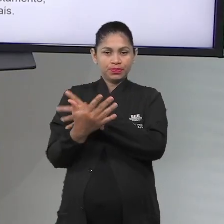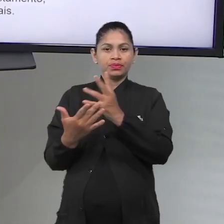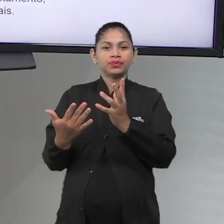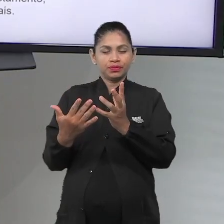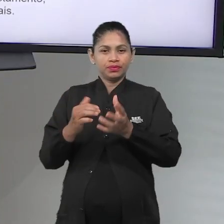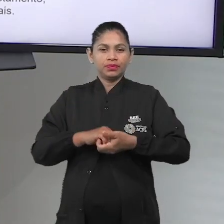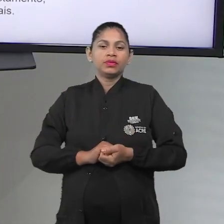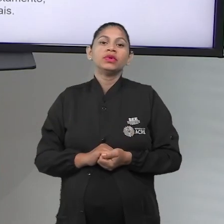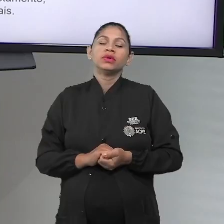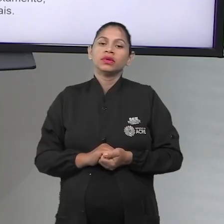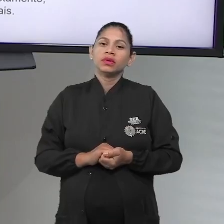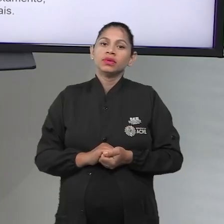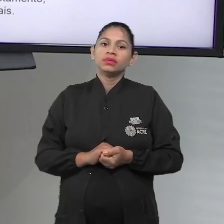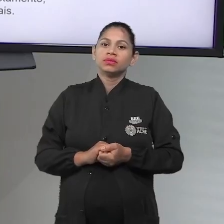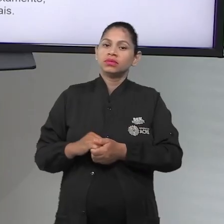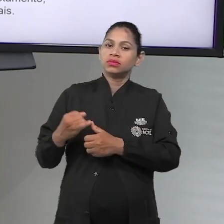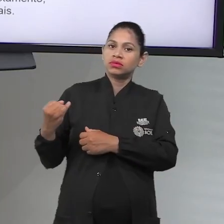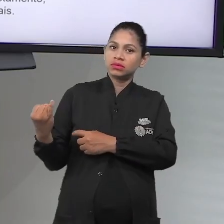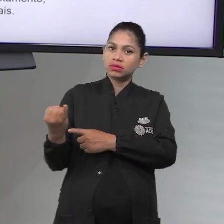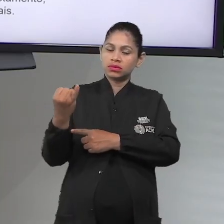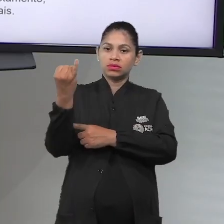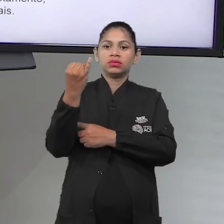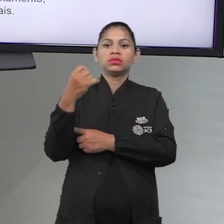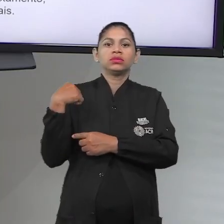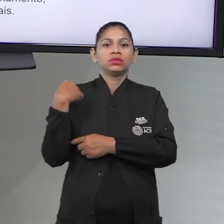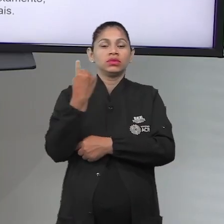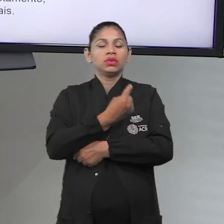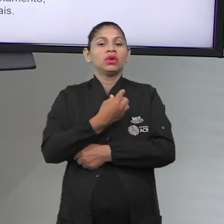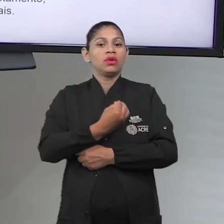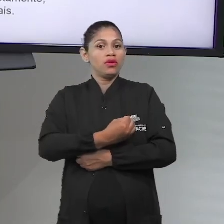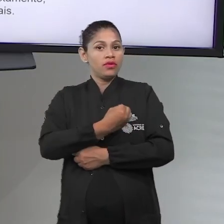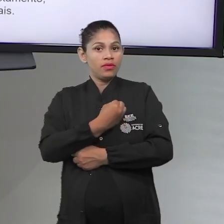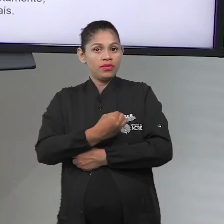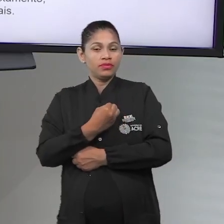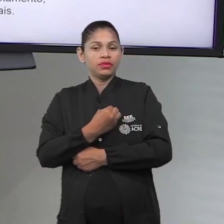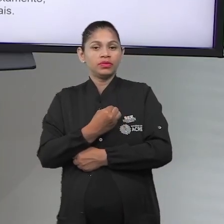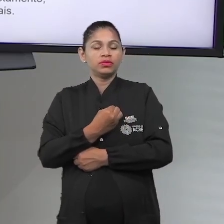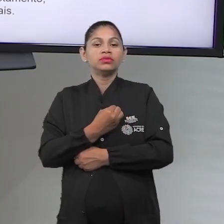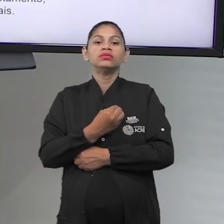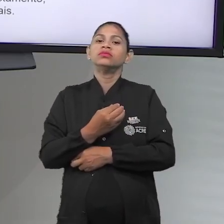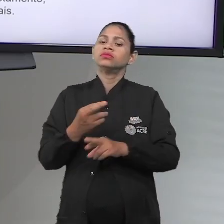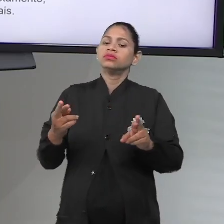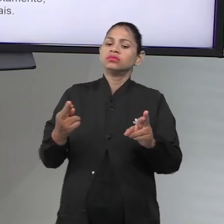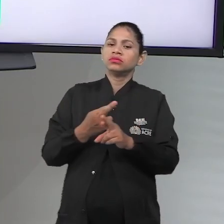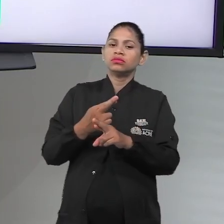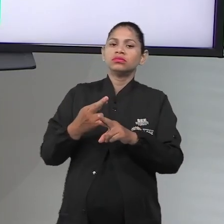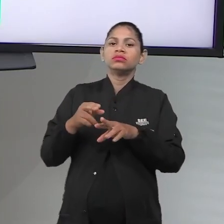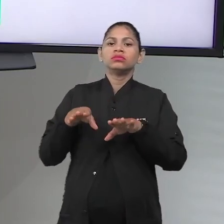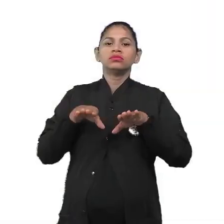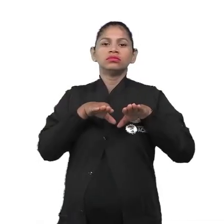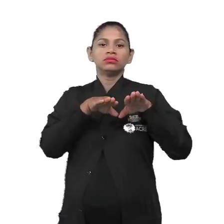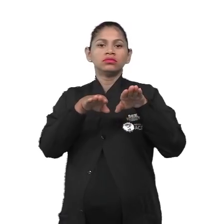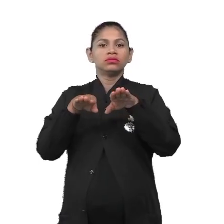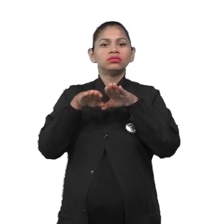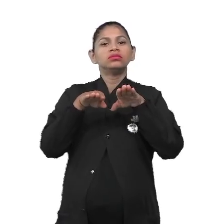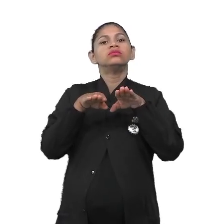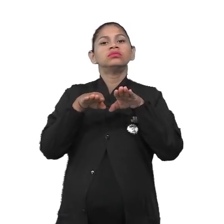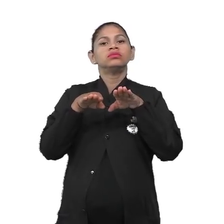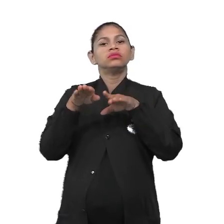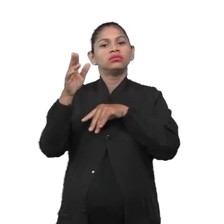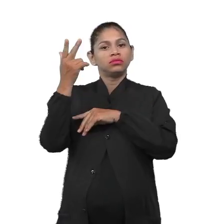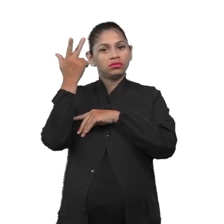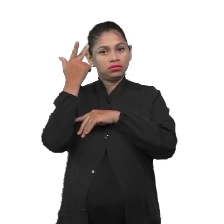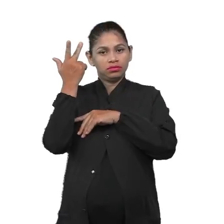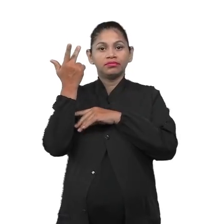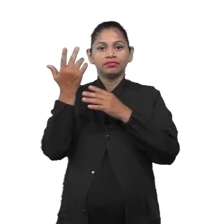vital importância para que a gente viva em harmonia com a natureza. Agora, eu